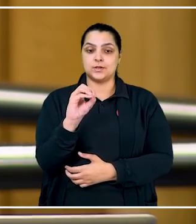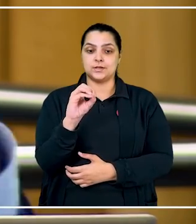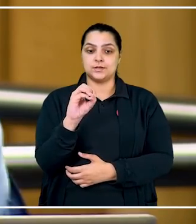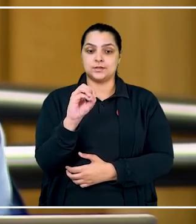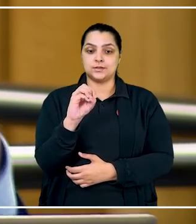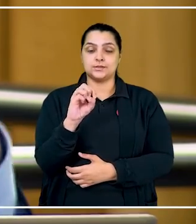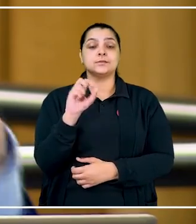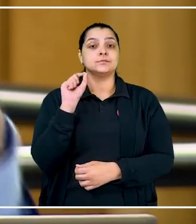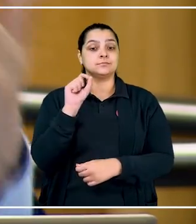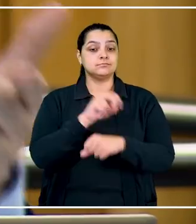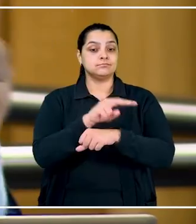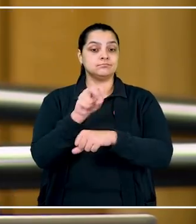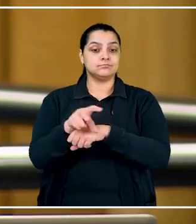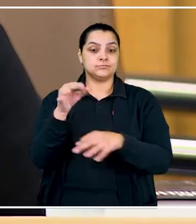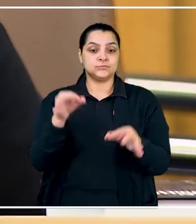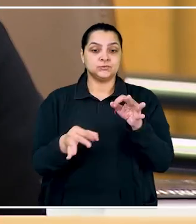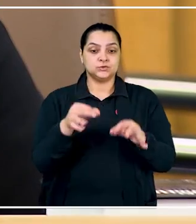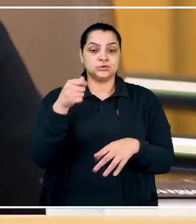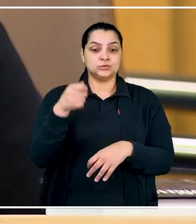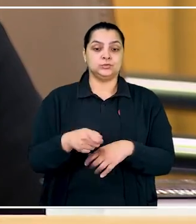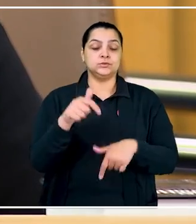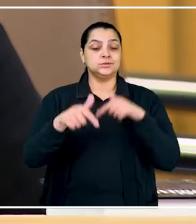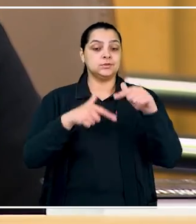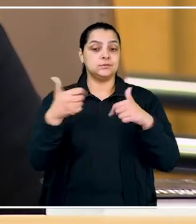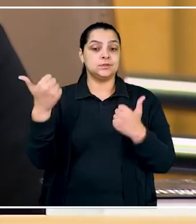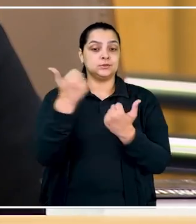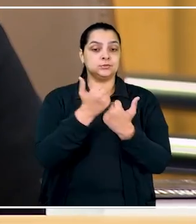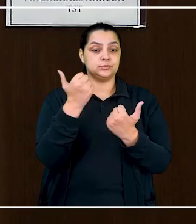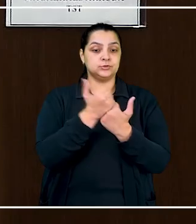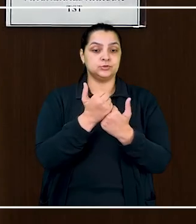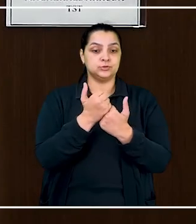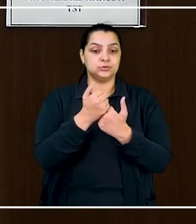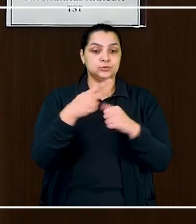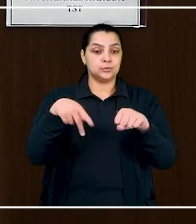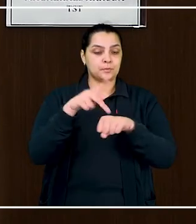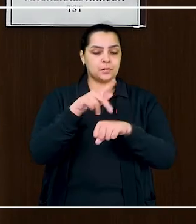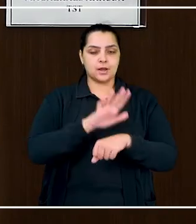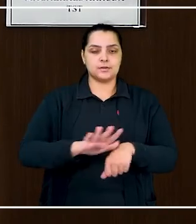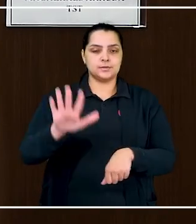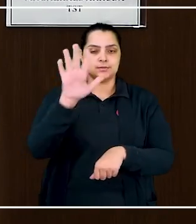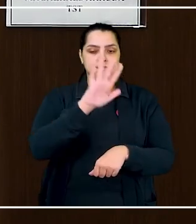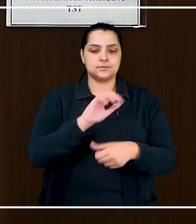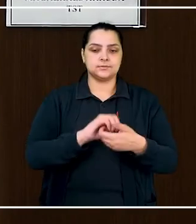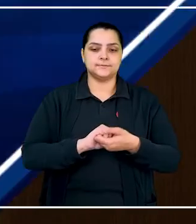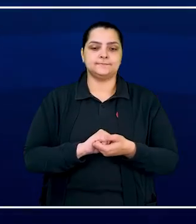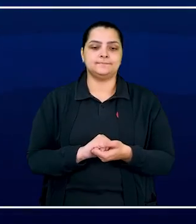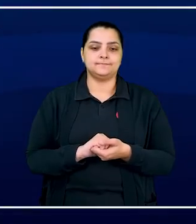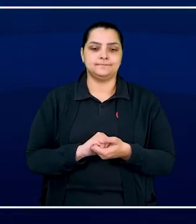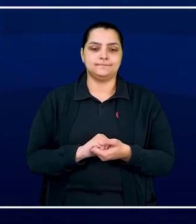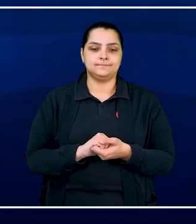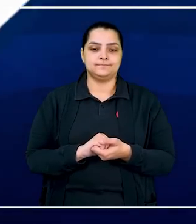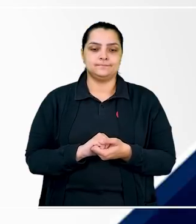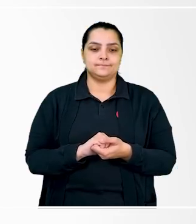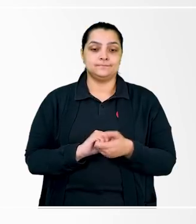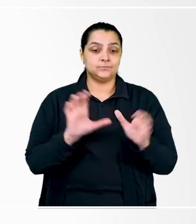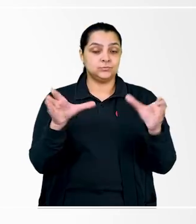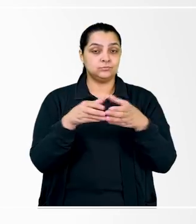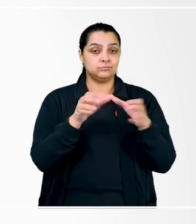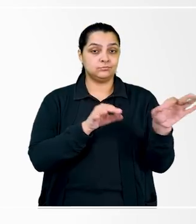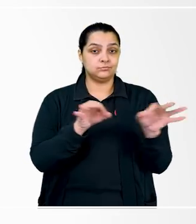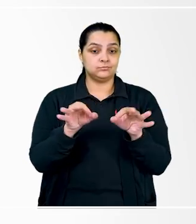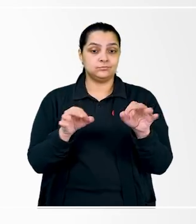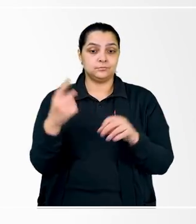240 candidaturas aptas ao cargo de juiz do trabalho substituto em todo o país. A